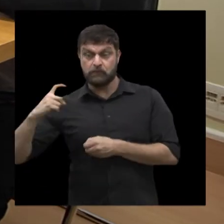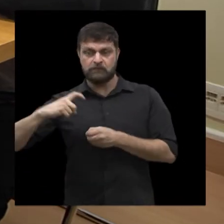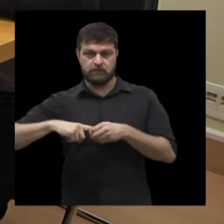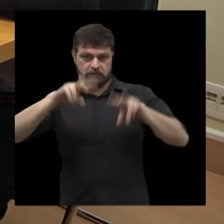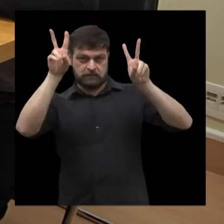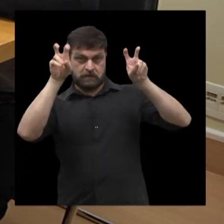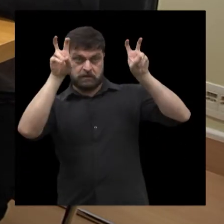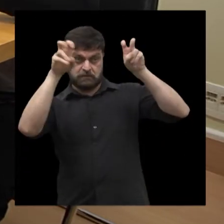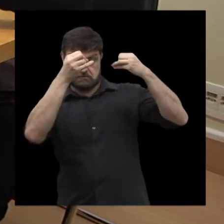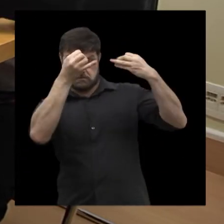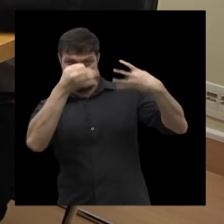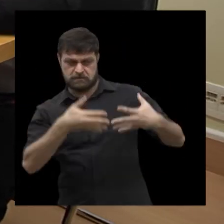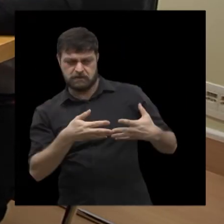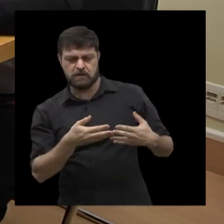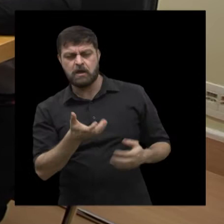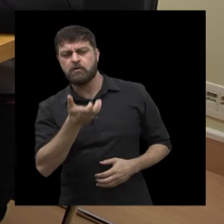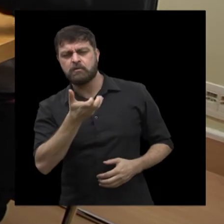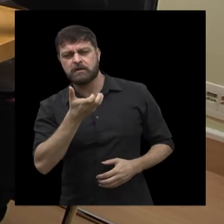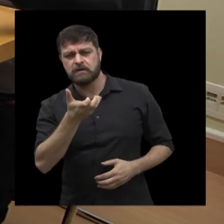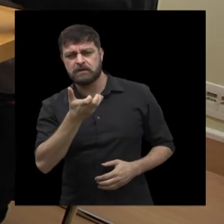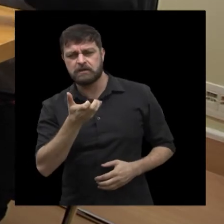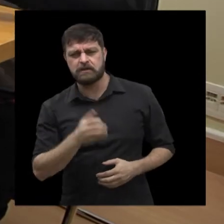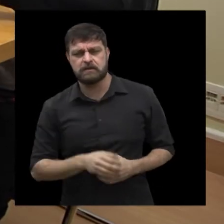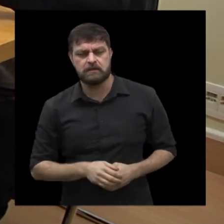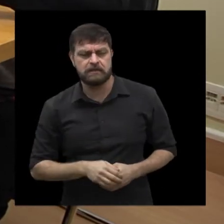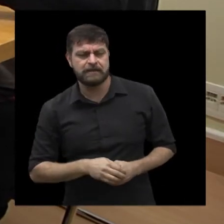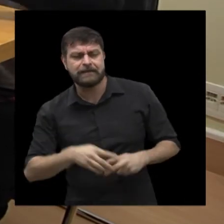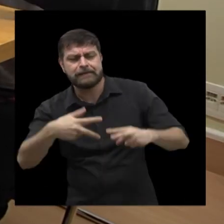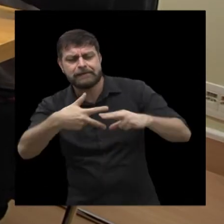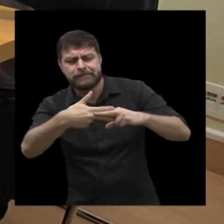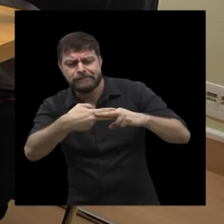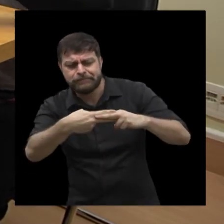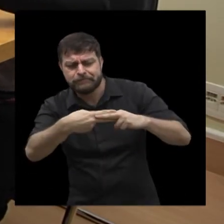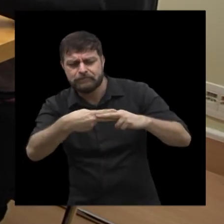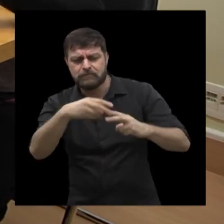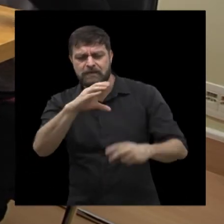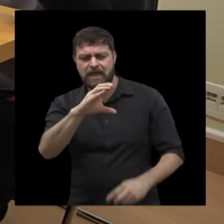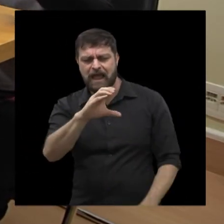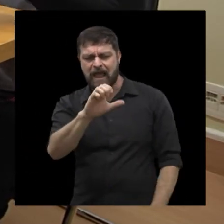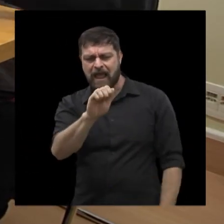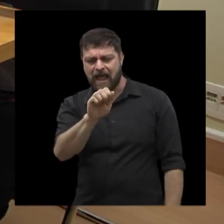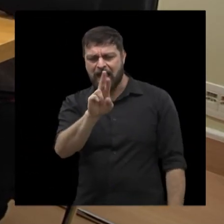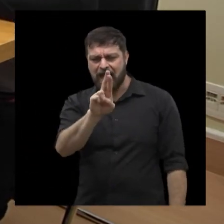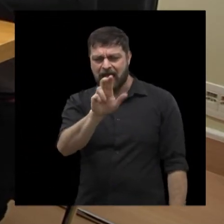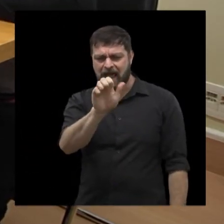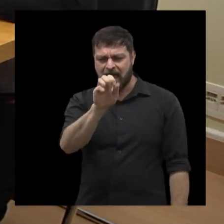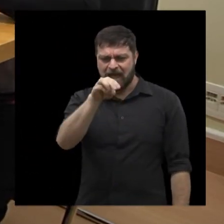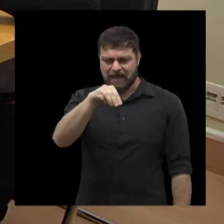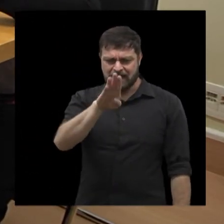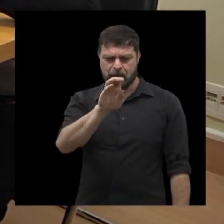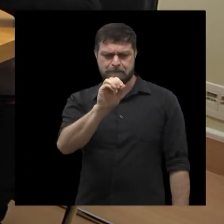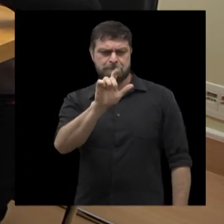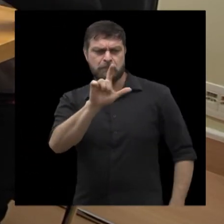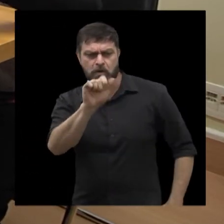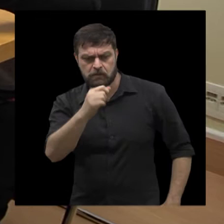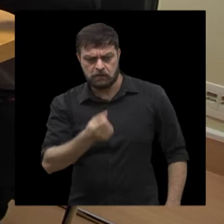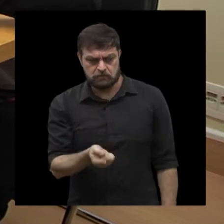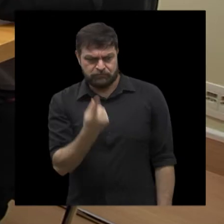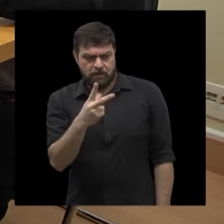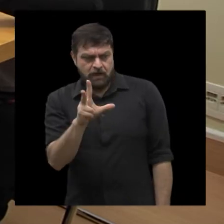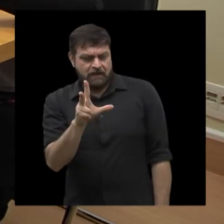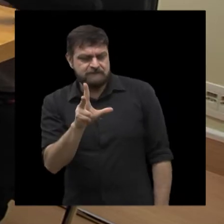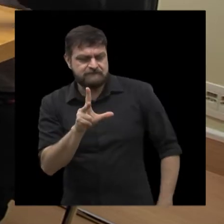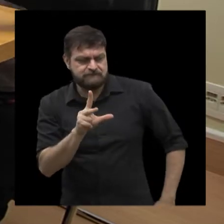sintomas, a falar sobre eles, mas eu queria voltar um pouquinho na carambola, porque eu fiquei até